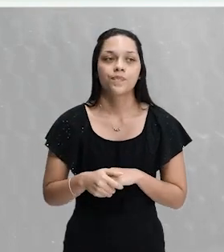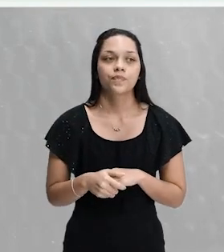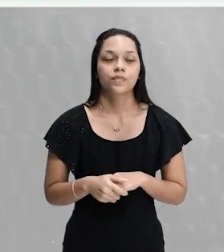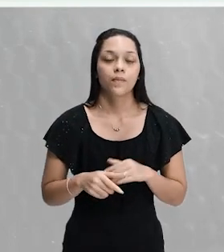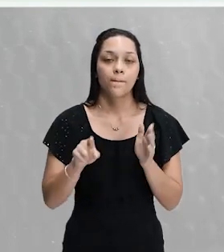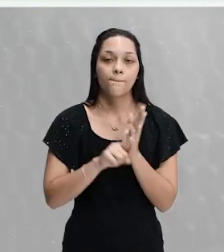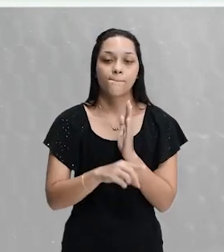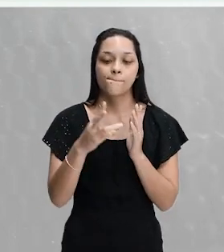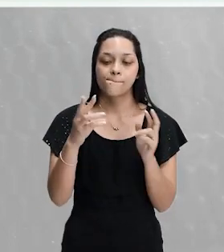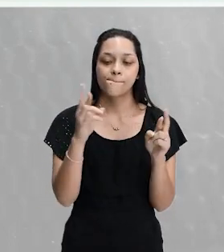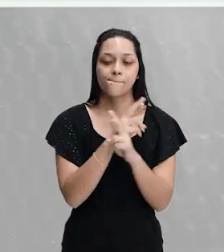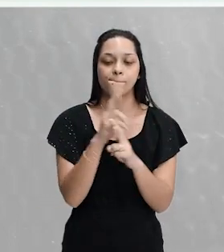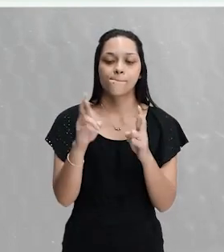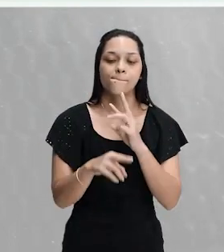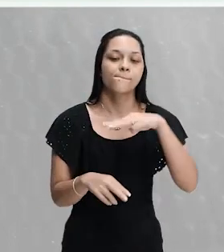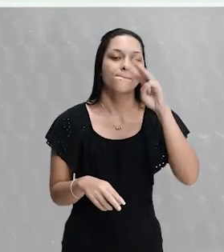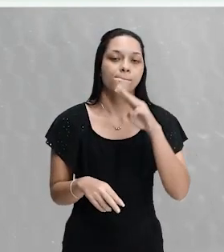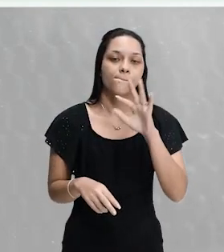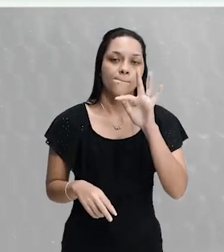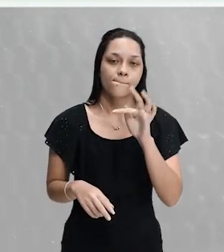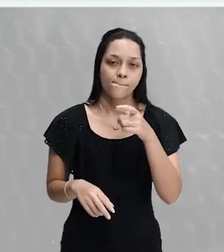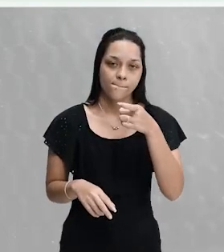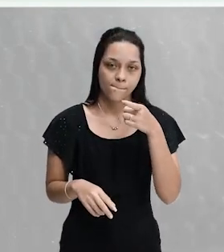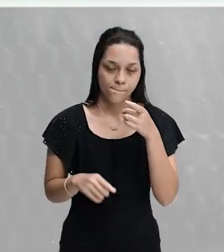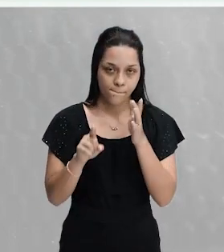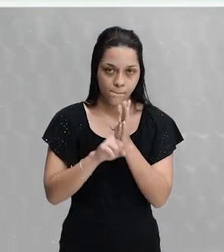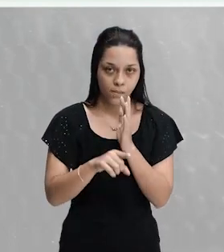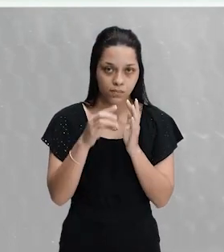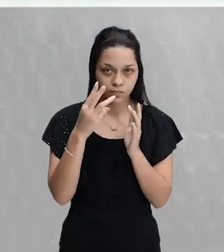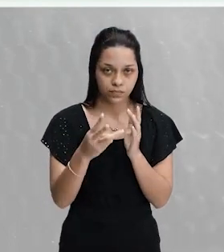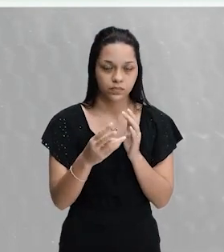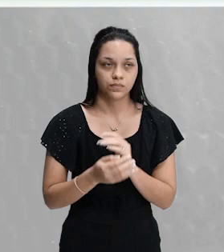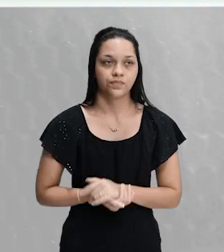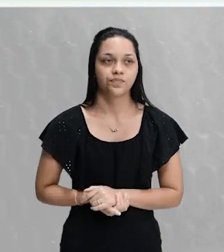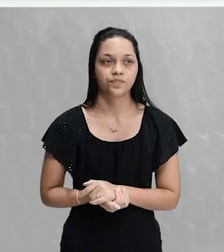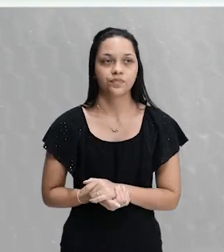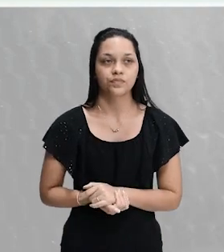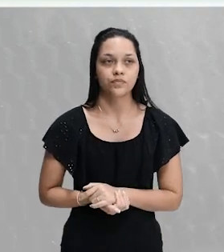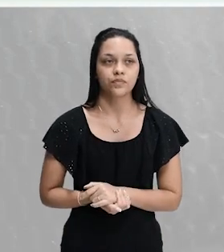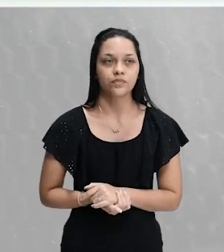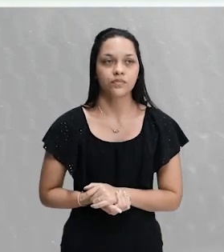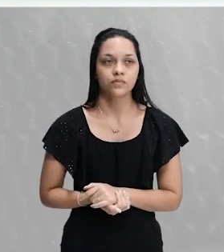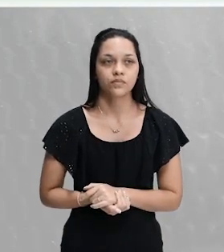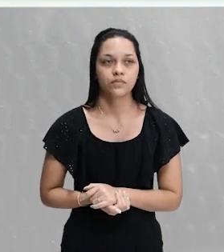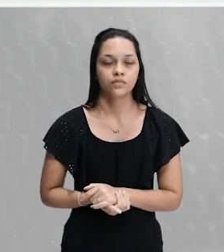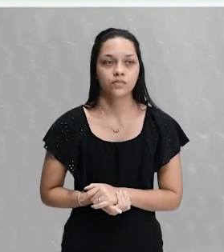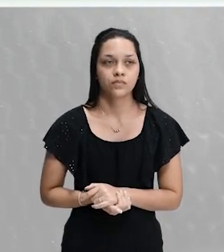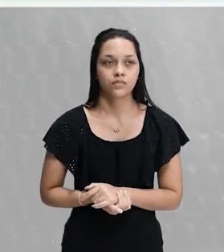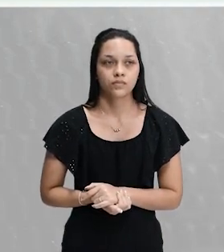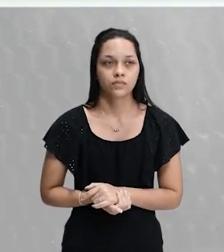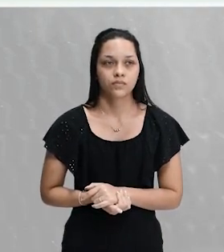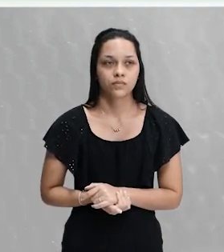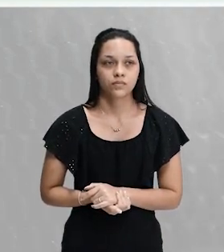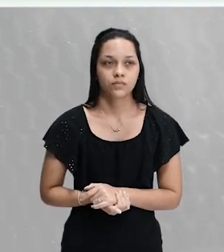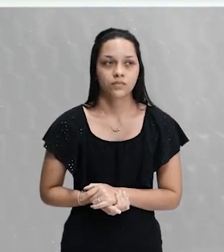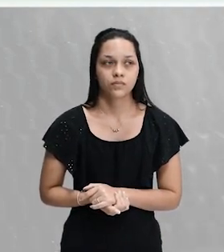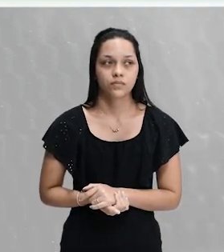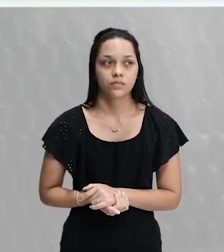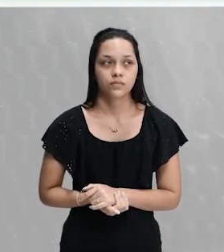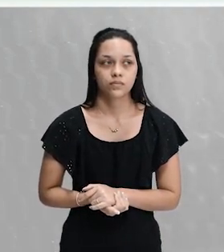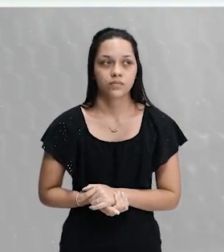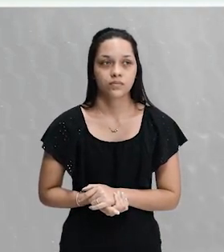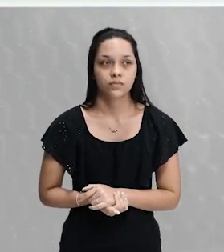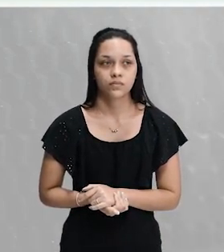está associado. Vamos calcular o f de menos 3. Então, aqui vai ficar menos o menos 3 ao quadrado mais